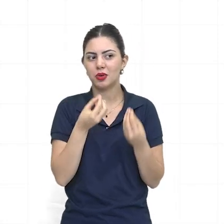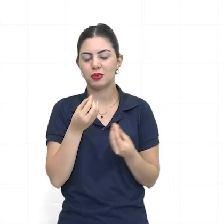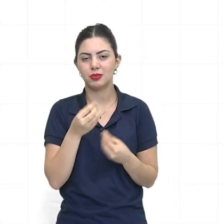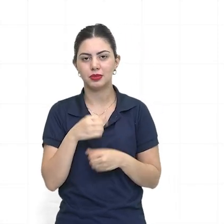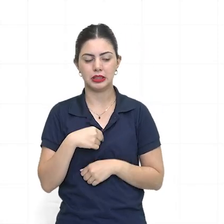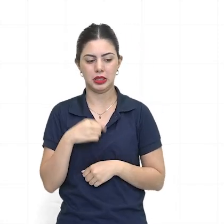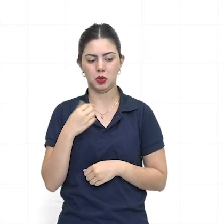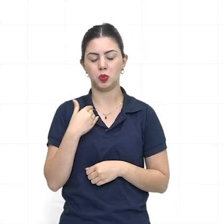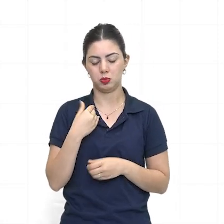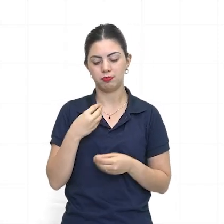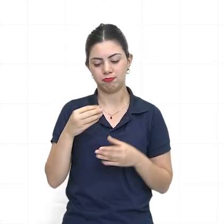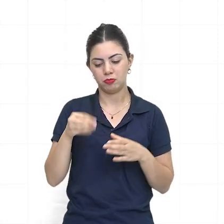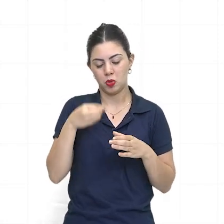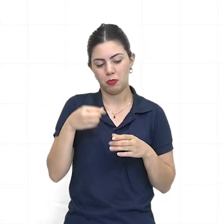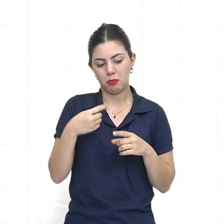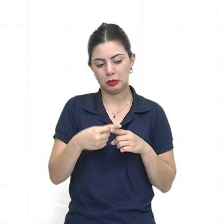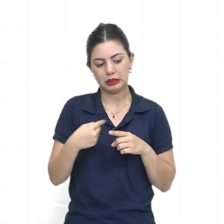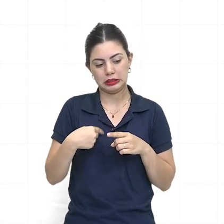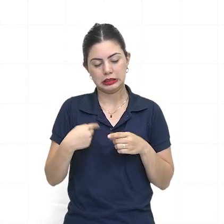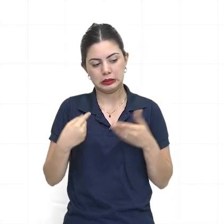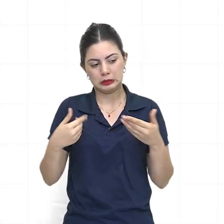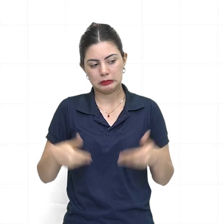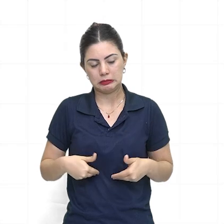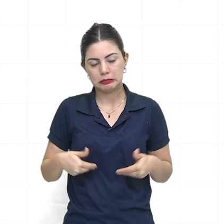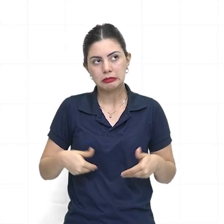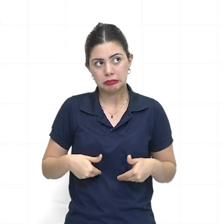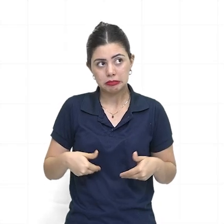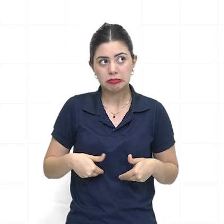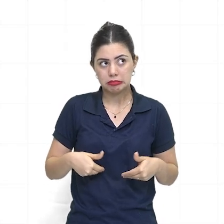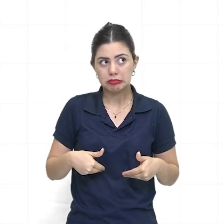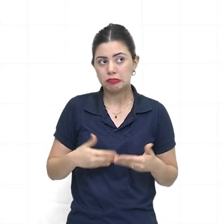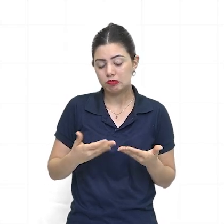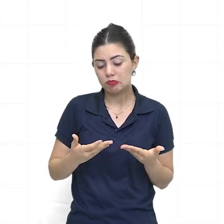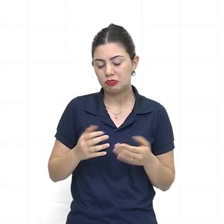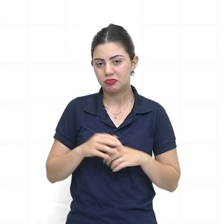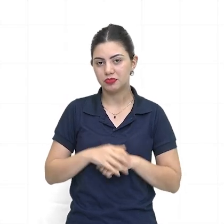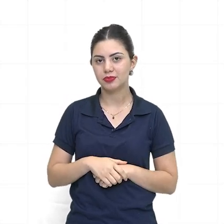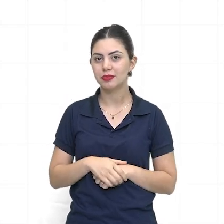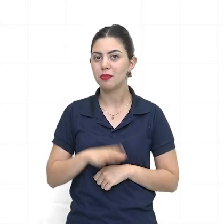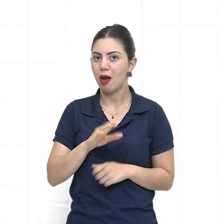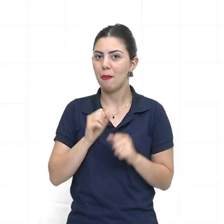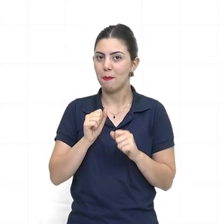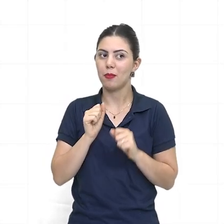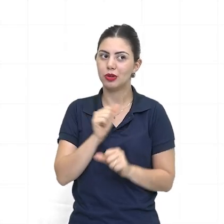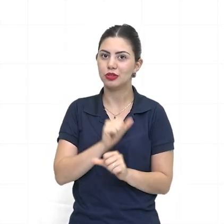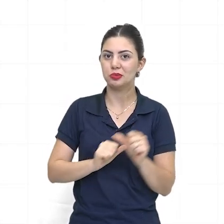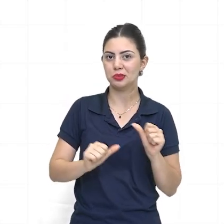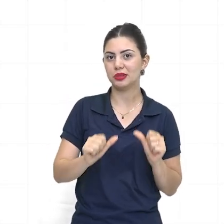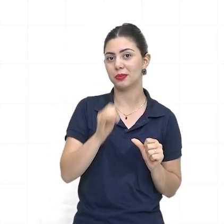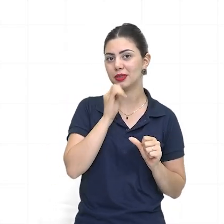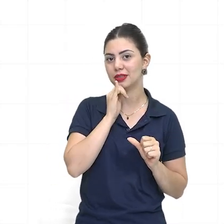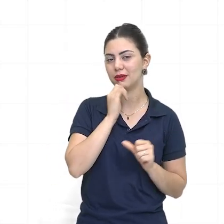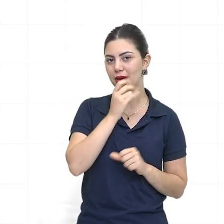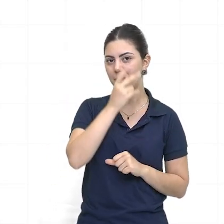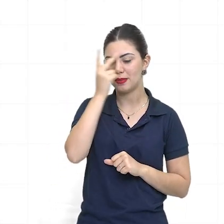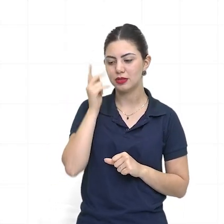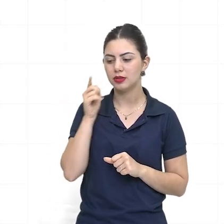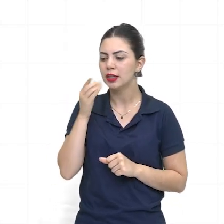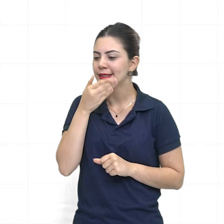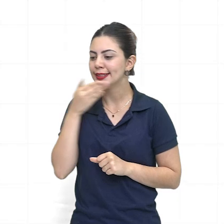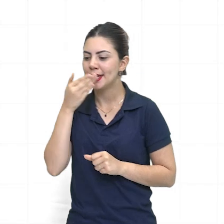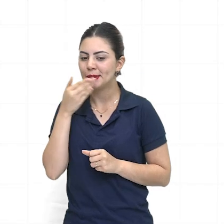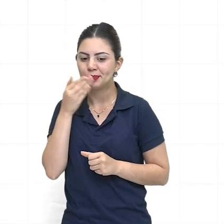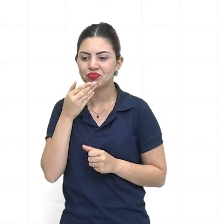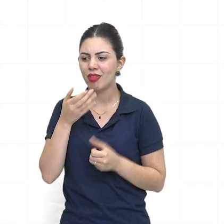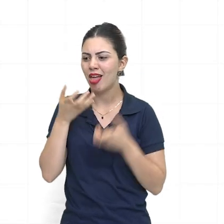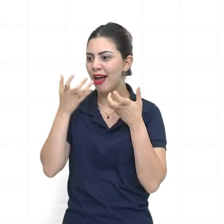eu comi o doce porque eu estava com muita fome. Mas pode acontecer o contrário, às vezes a pessoa comeu o doce por